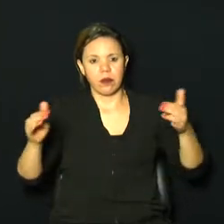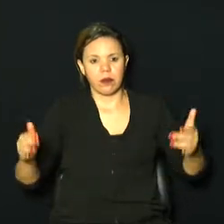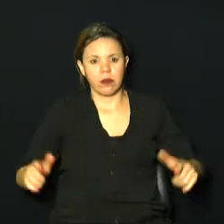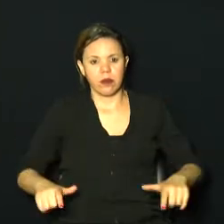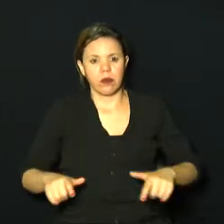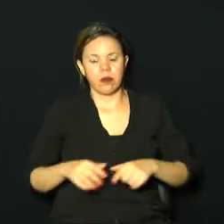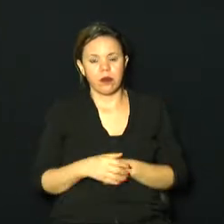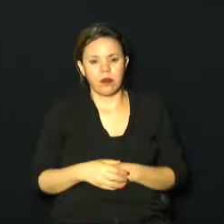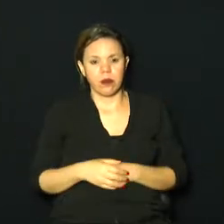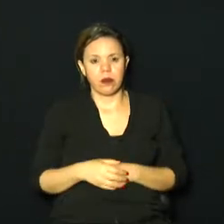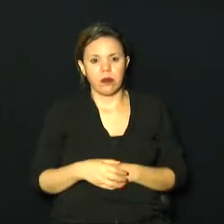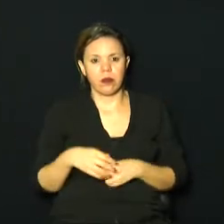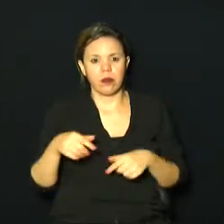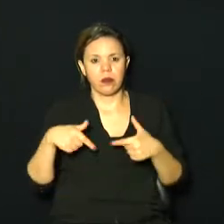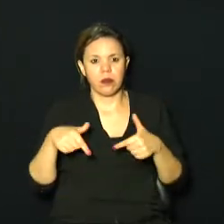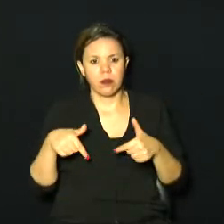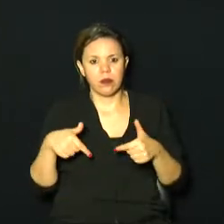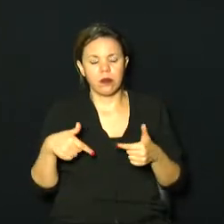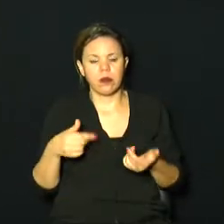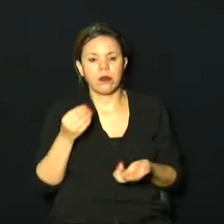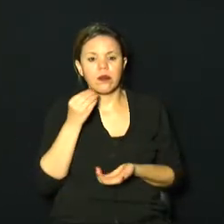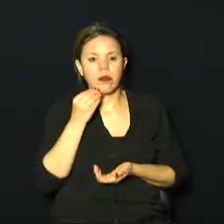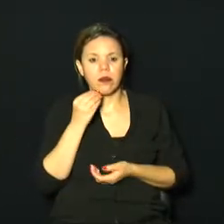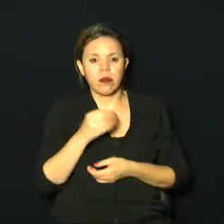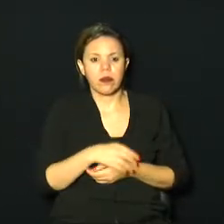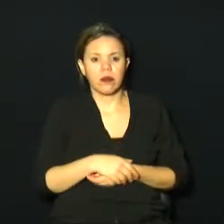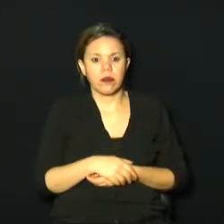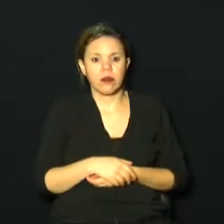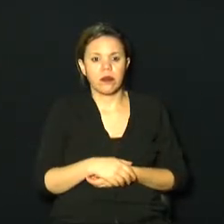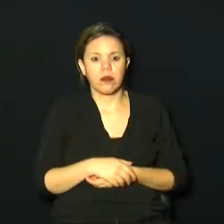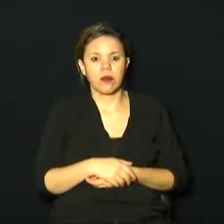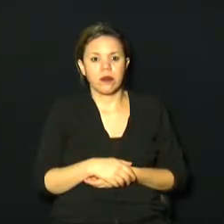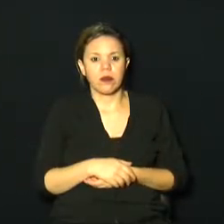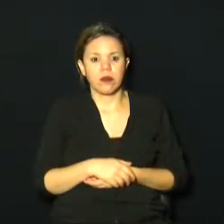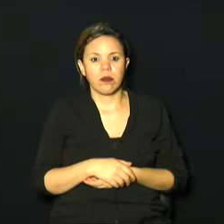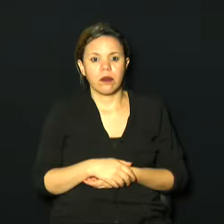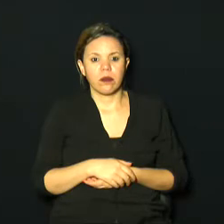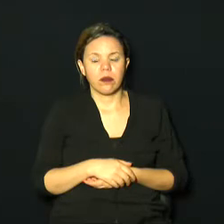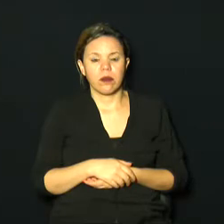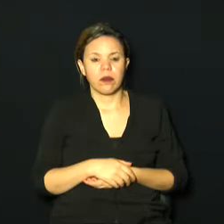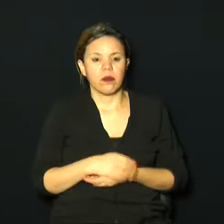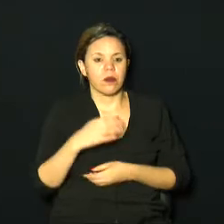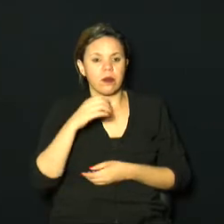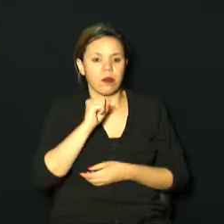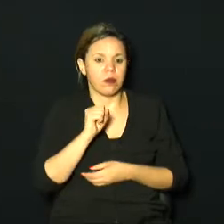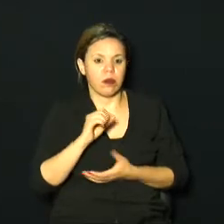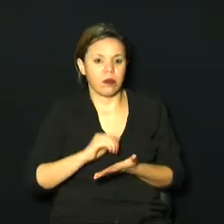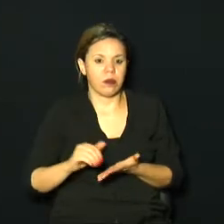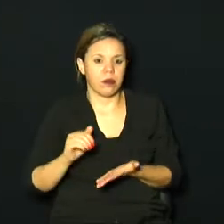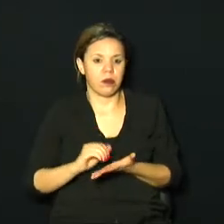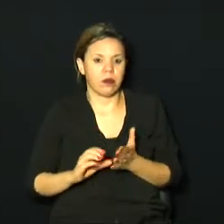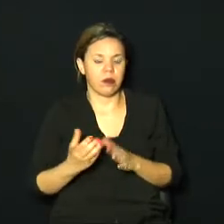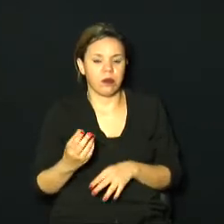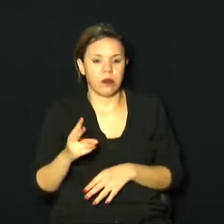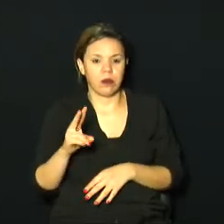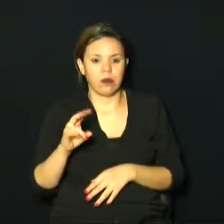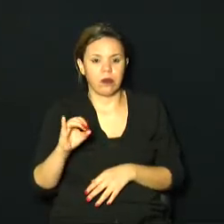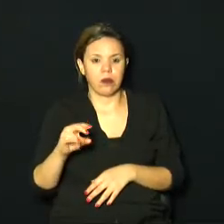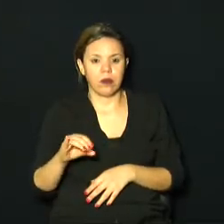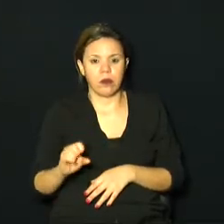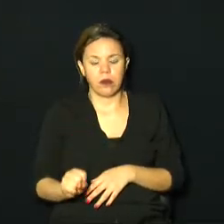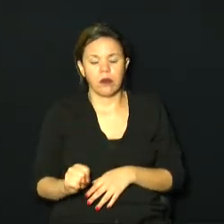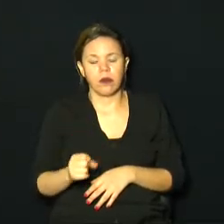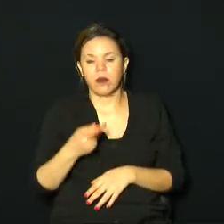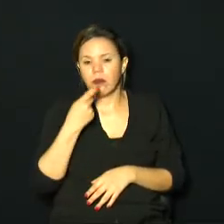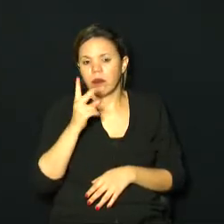e fomos trabalhar com essa hipótese, né? E porque de imediato o secretário Vinícius sempre disse